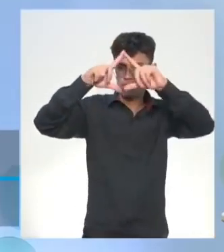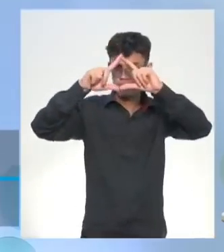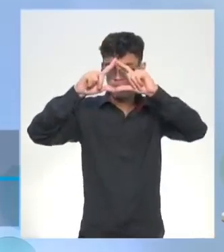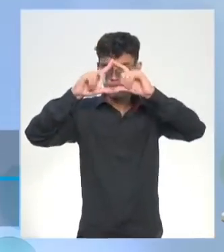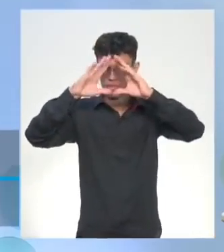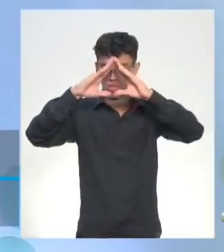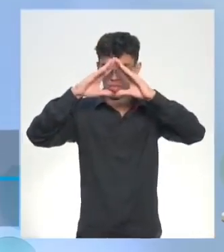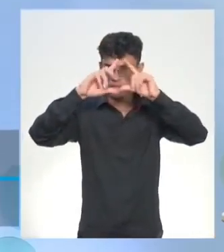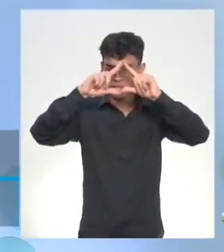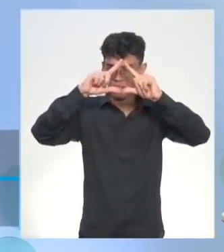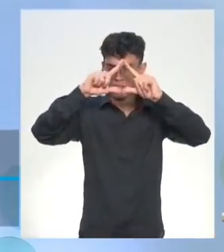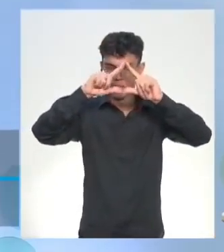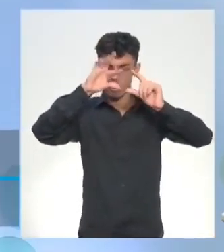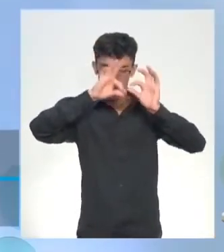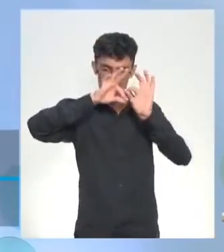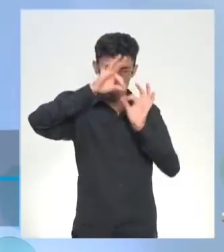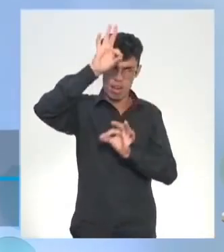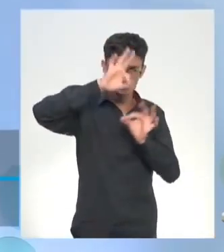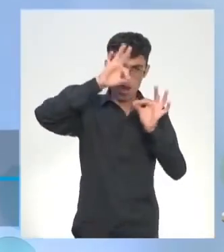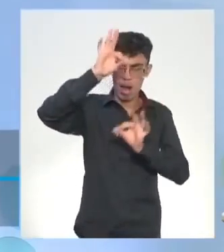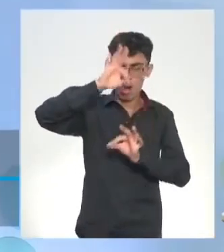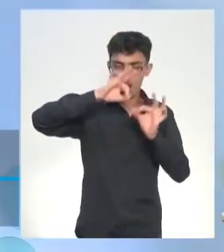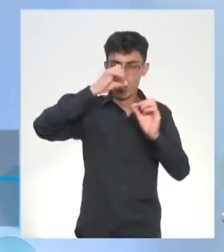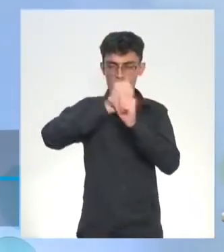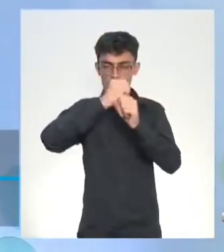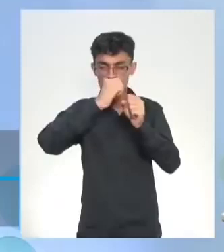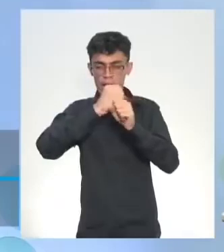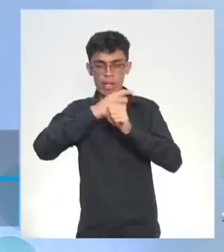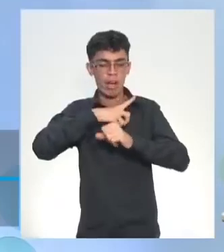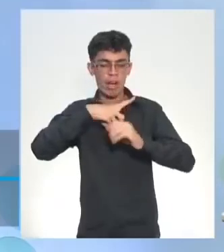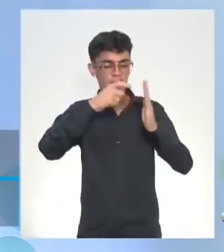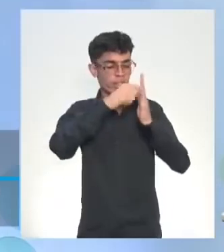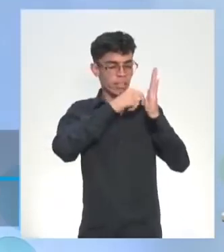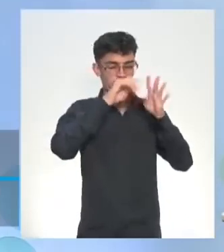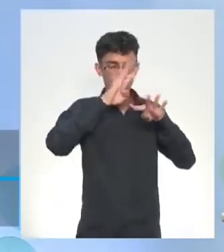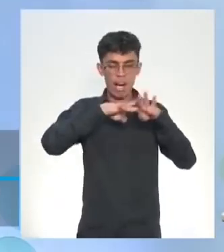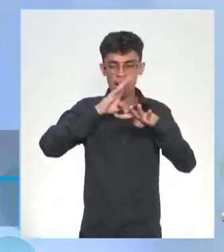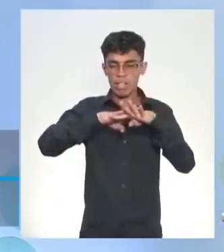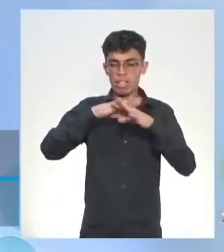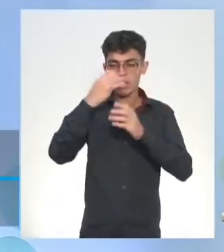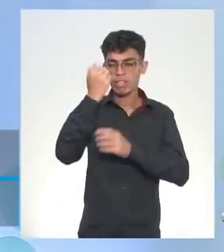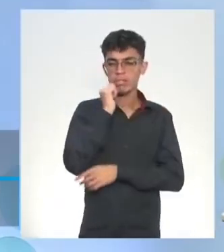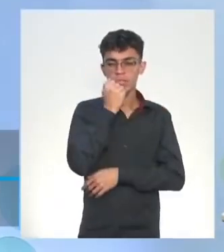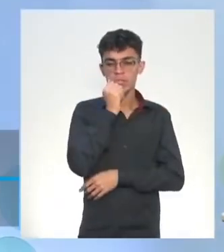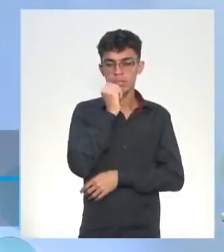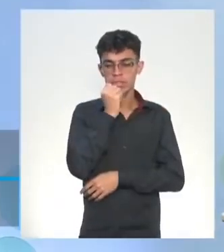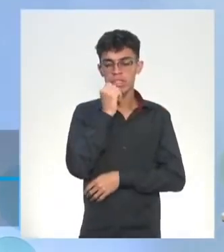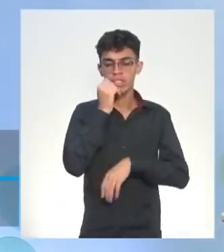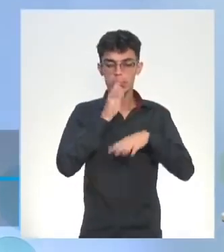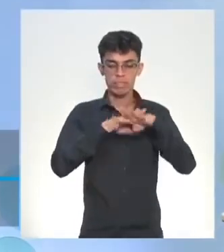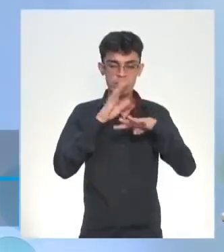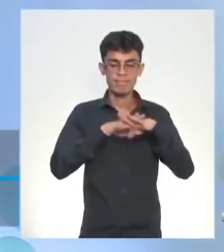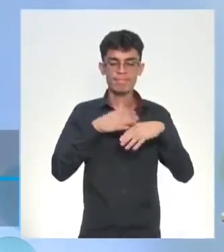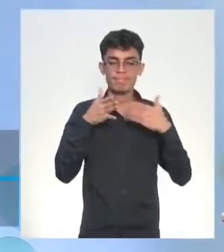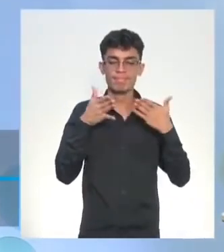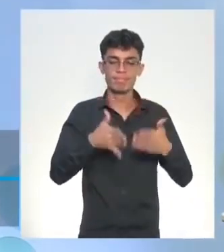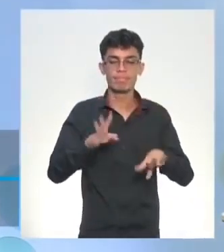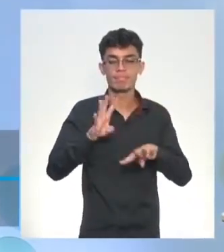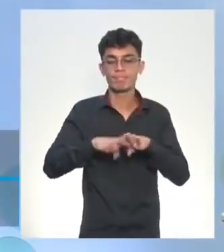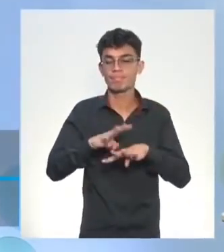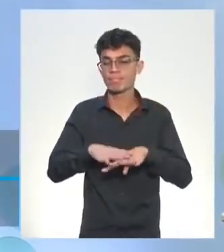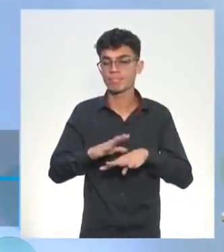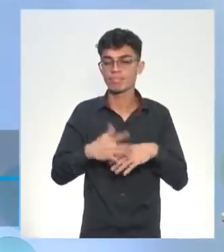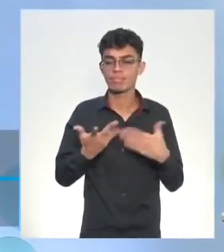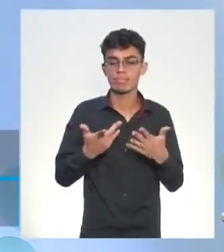tudo sem ter essa matemática escrita como uma ciência, como a gente faz hoje, tá? É uma matemática mais voltada